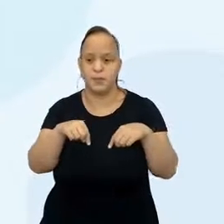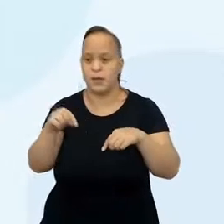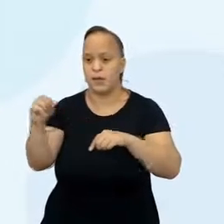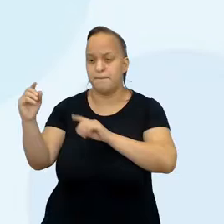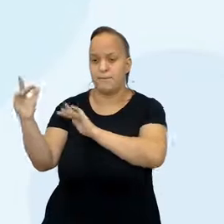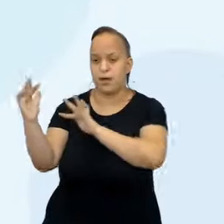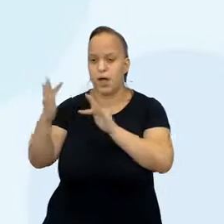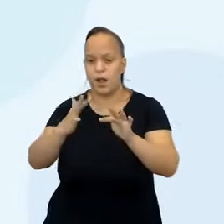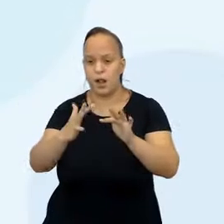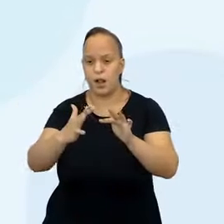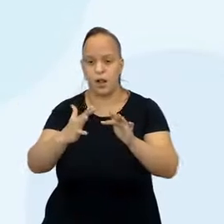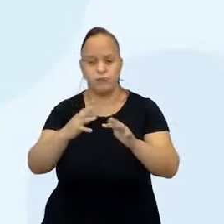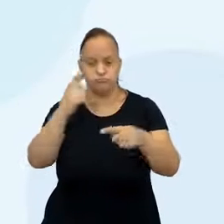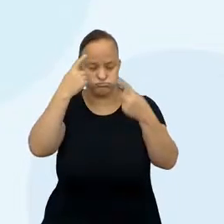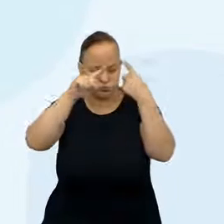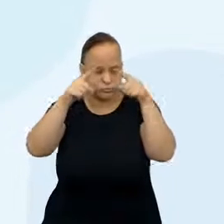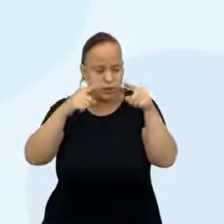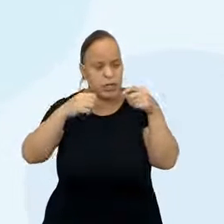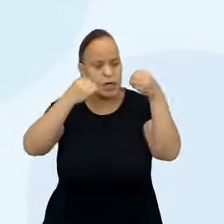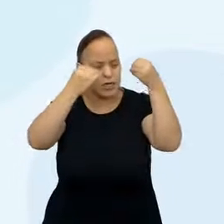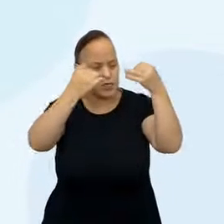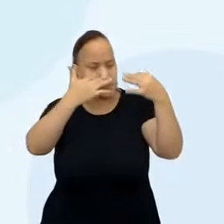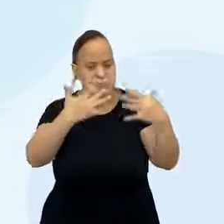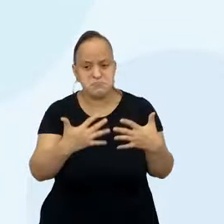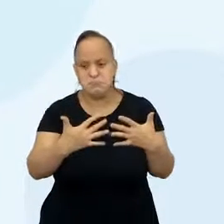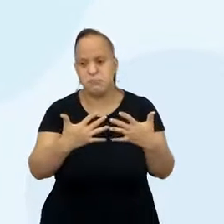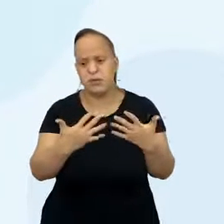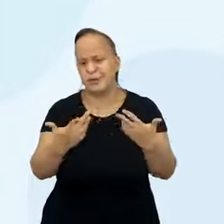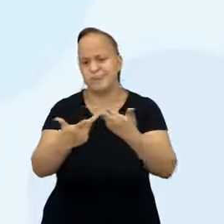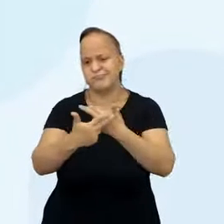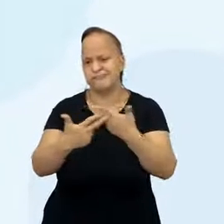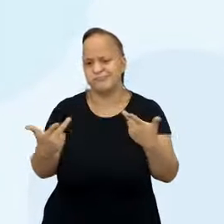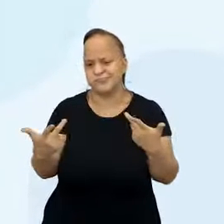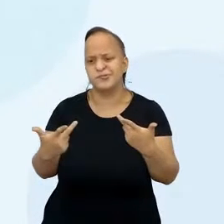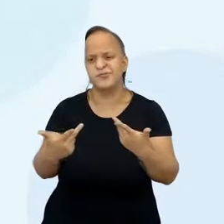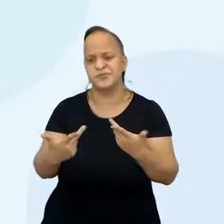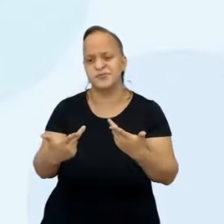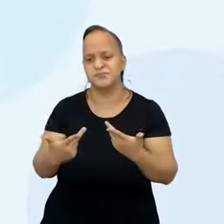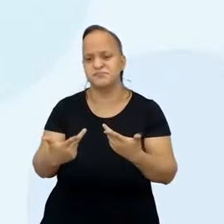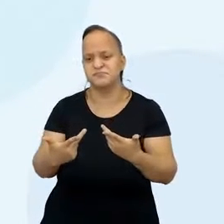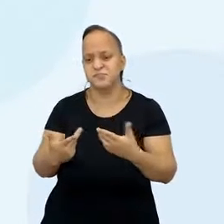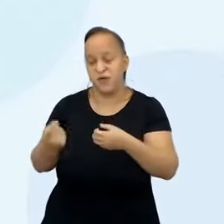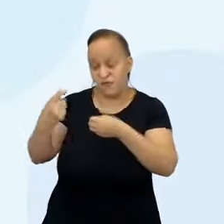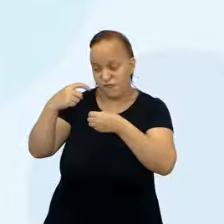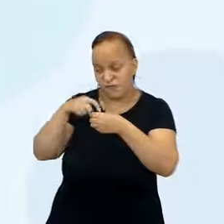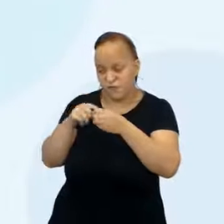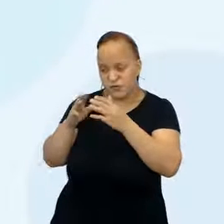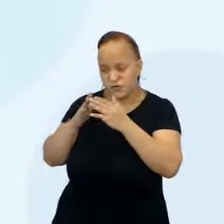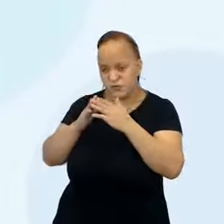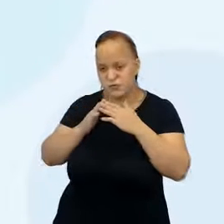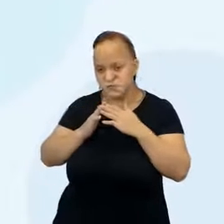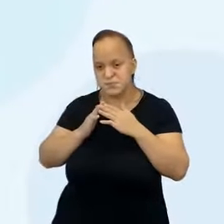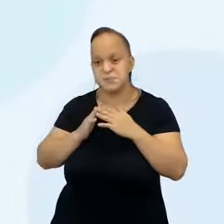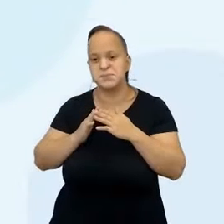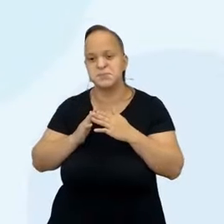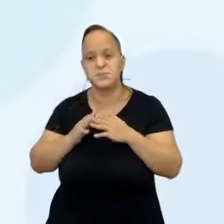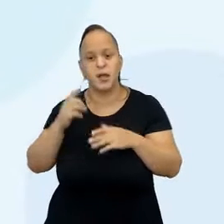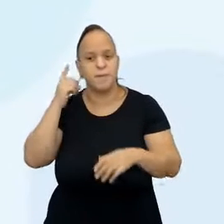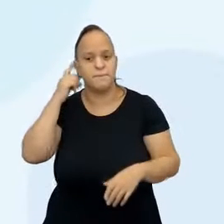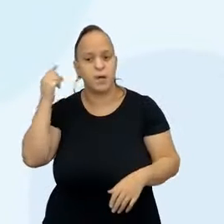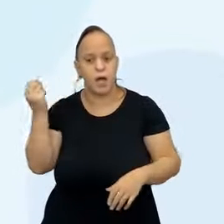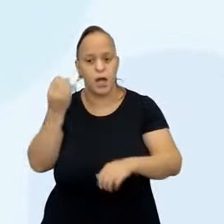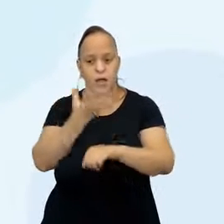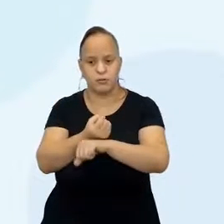relatórios, e aí o podcast. O próximo, por favor. Deixa eu só voltar um pouquinho ali na questão do podcast, né?